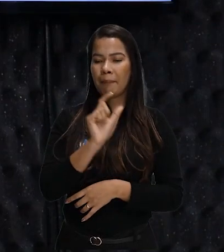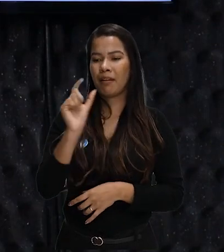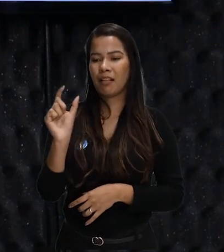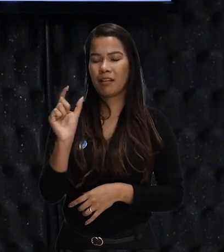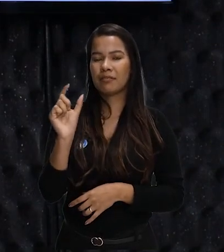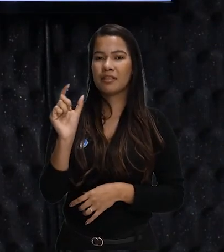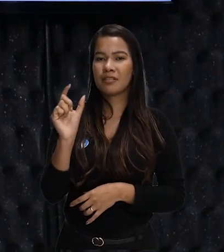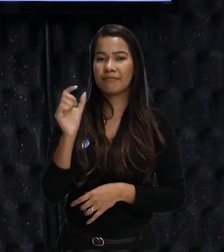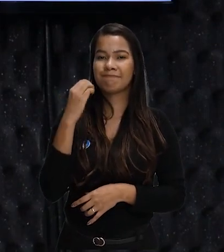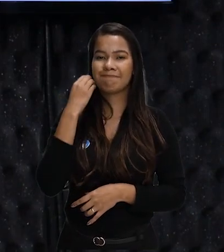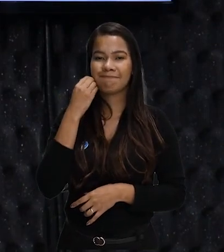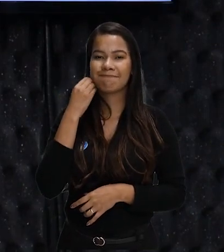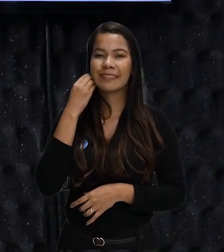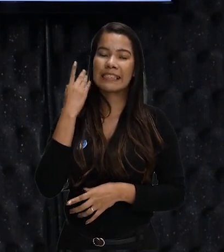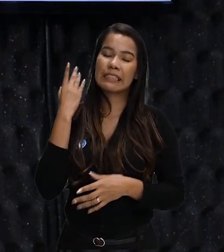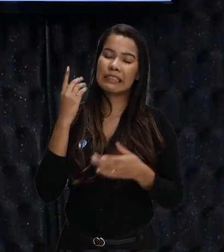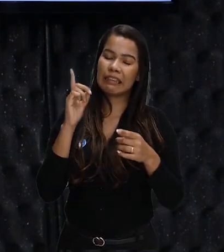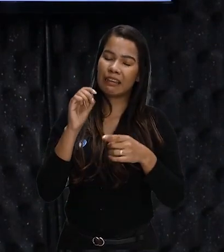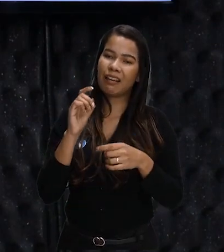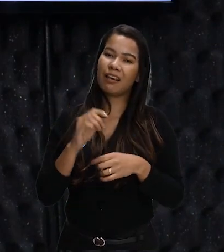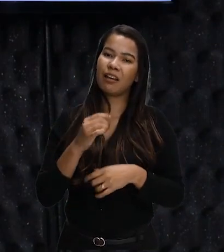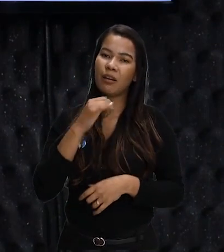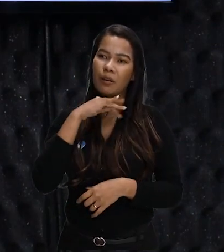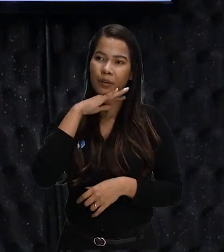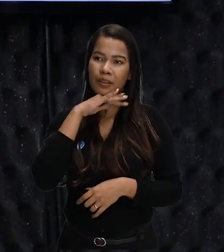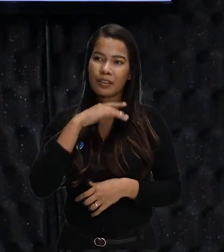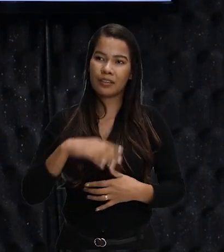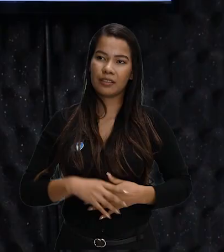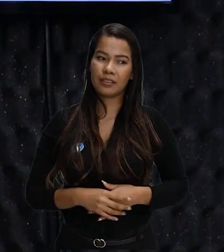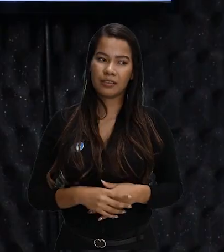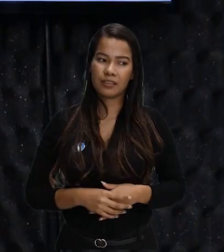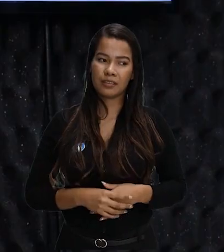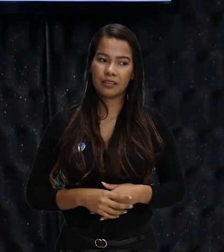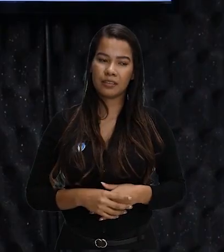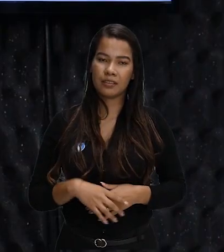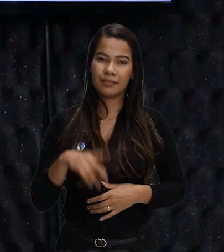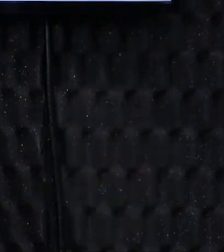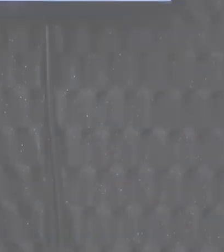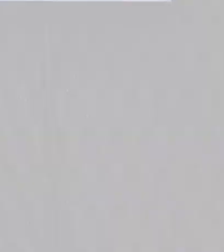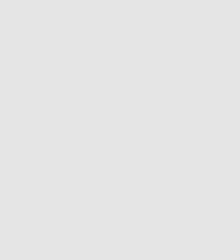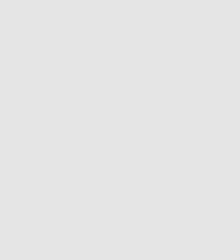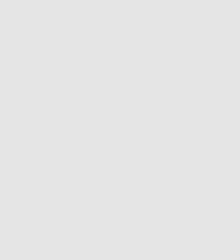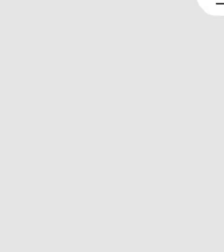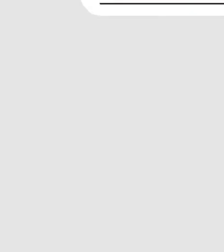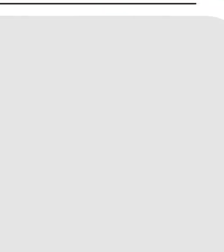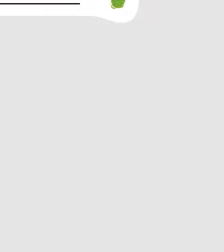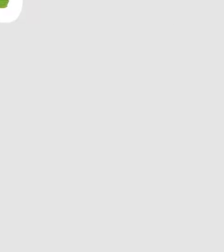é um termo bem chulo, inclusive para a nossa época. Compliquei?